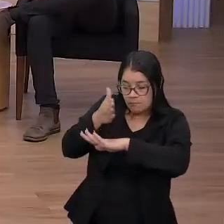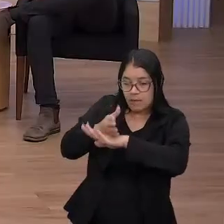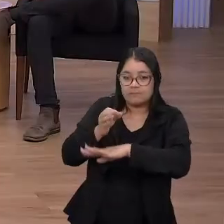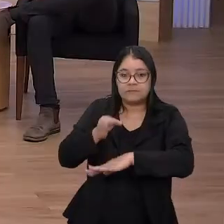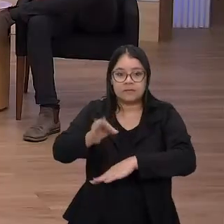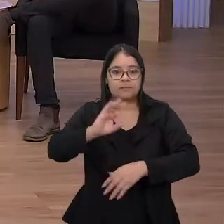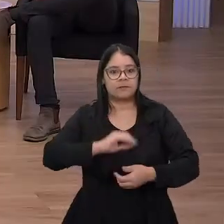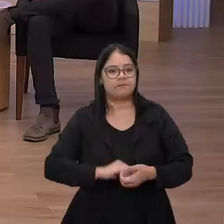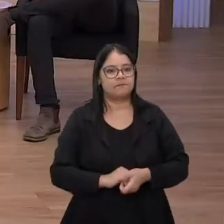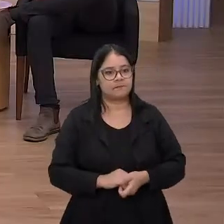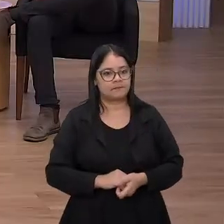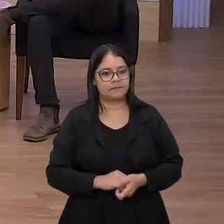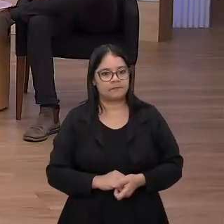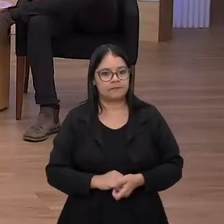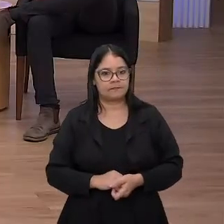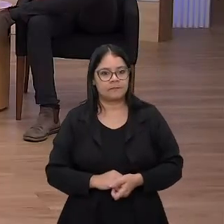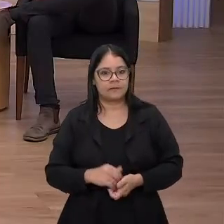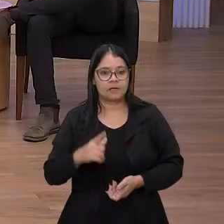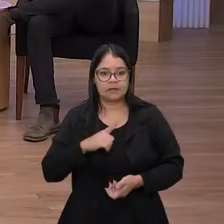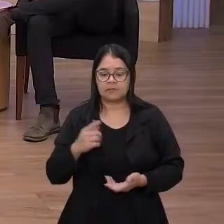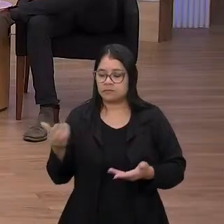Temos alguma interação aí?